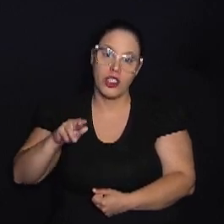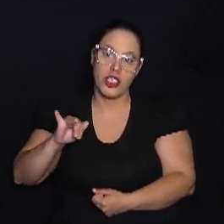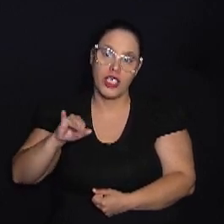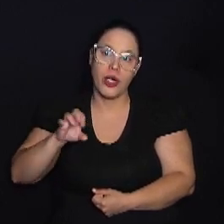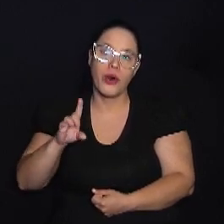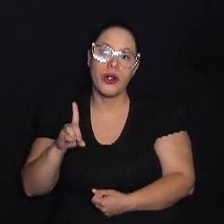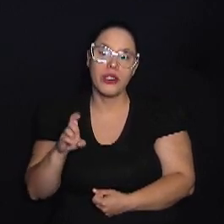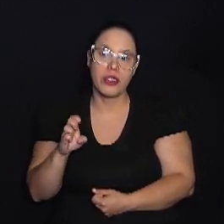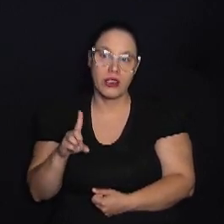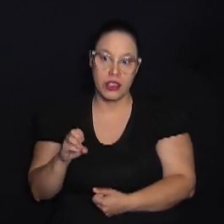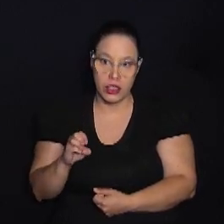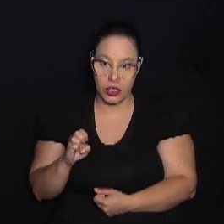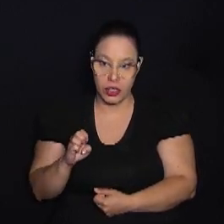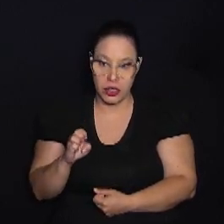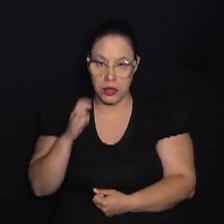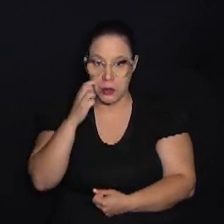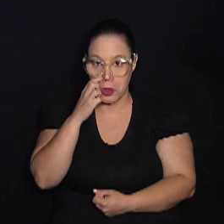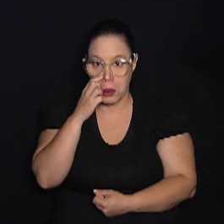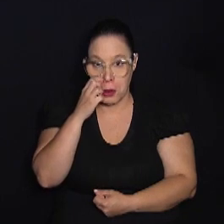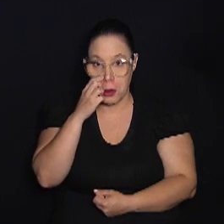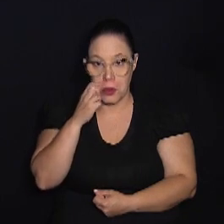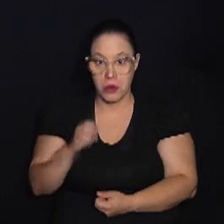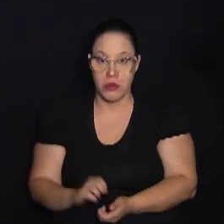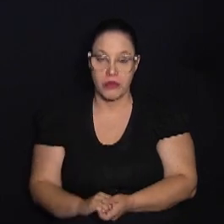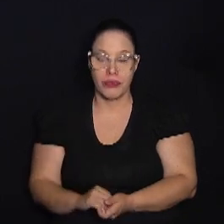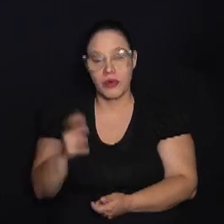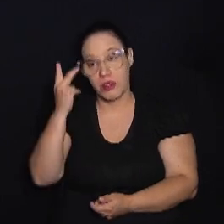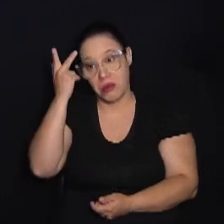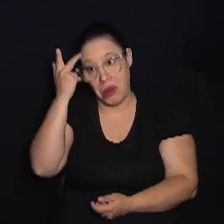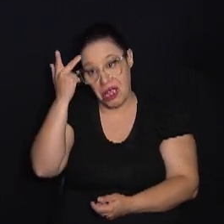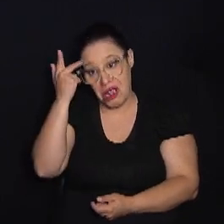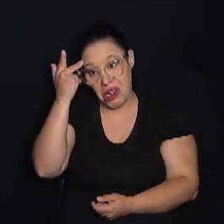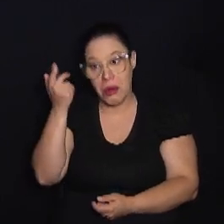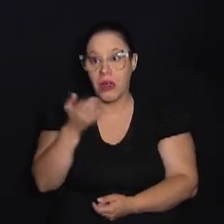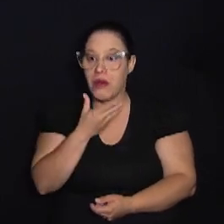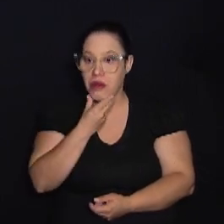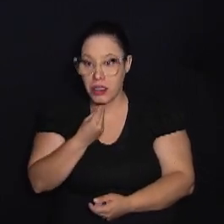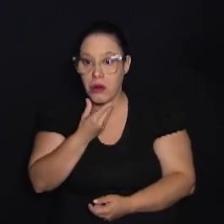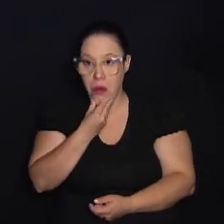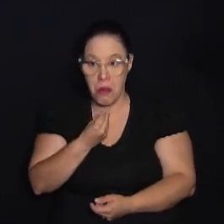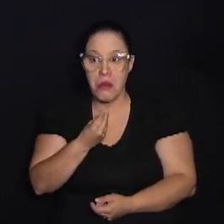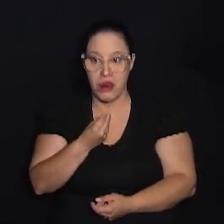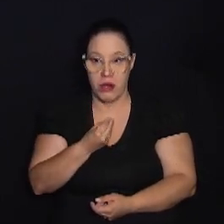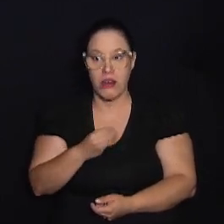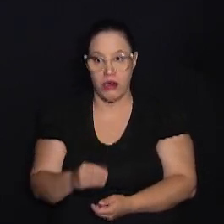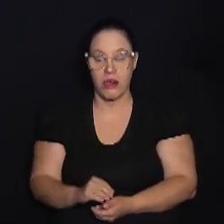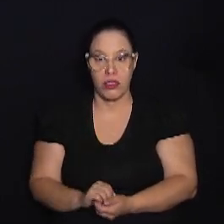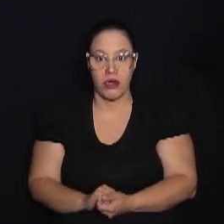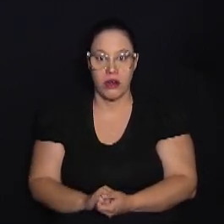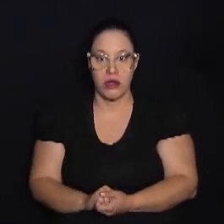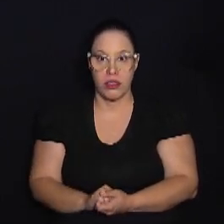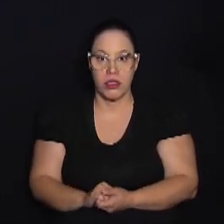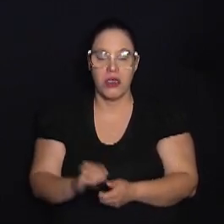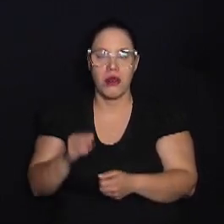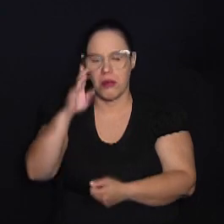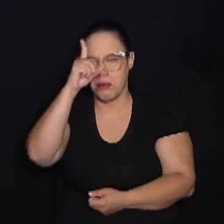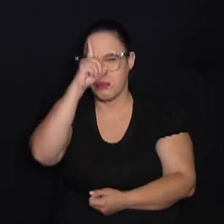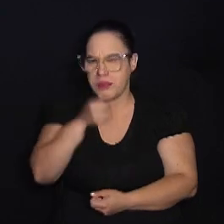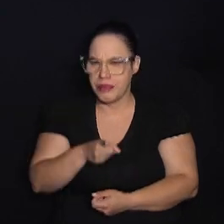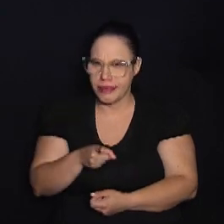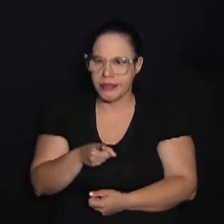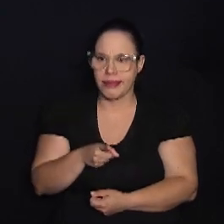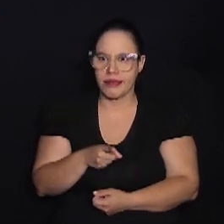tumor epitelial, os tumores de boca, faringe, são mais comuns em homens, né? É, Principalmente muitas vezes